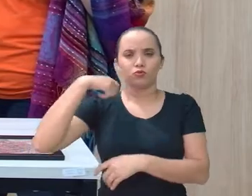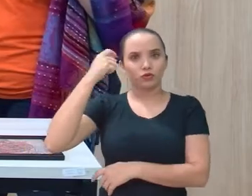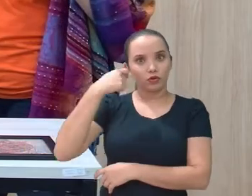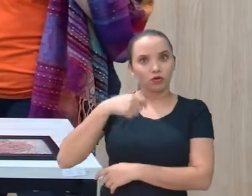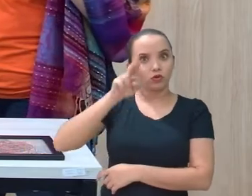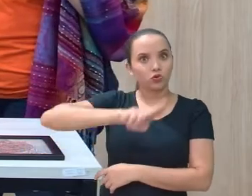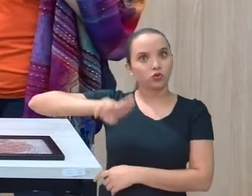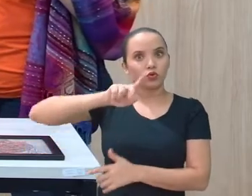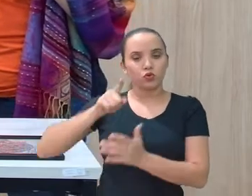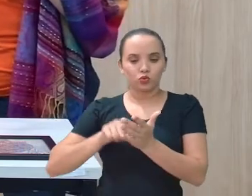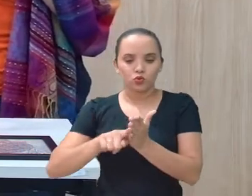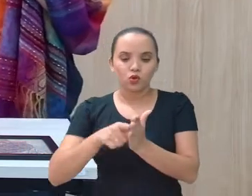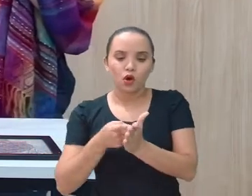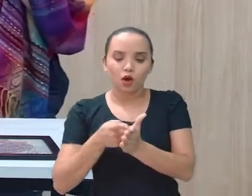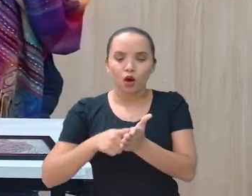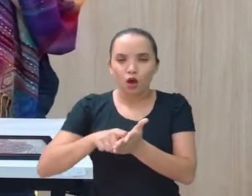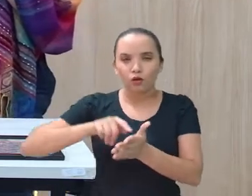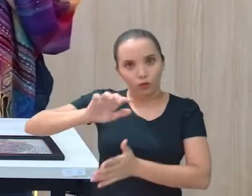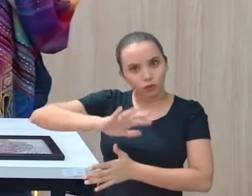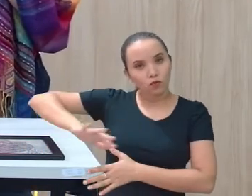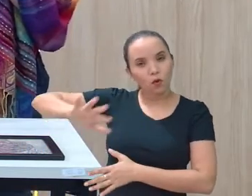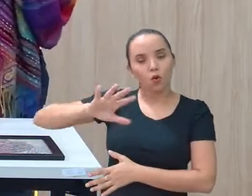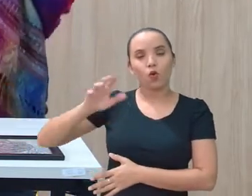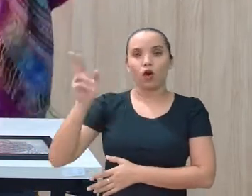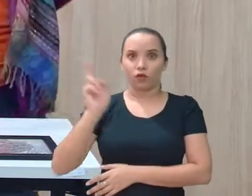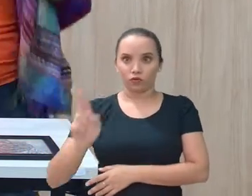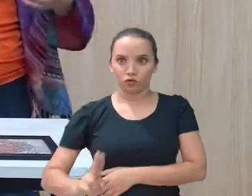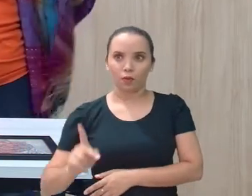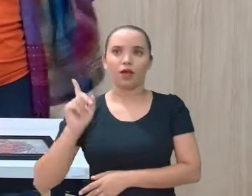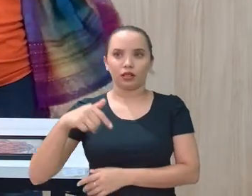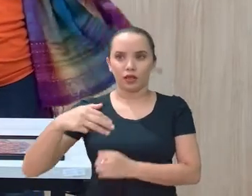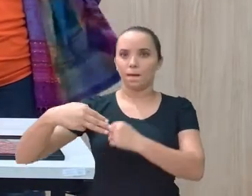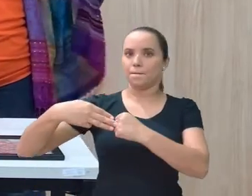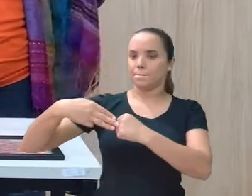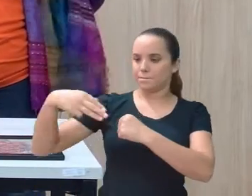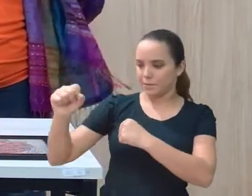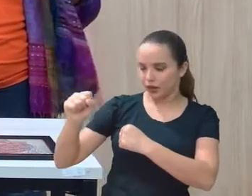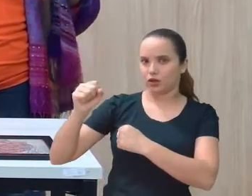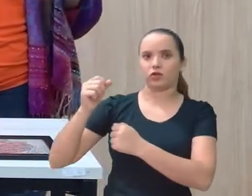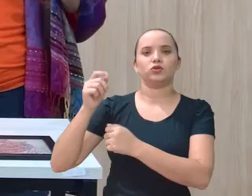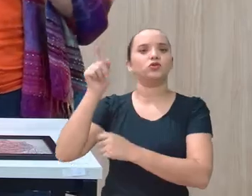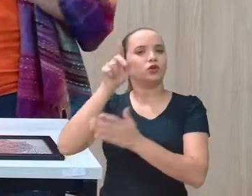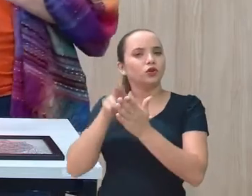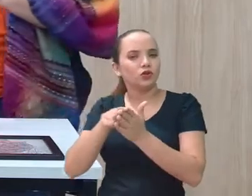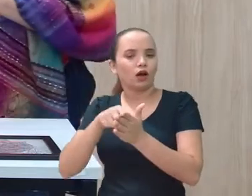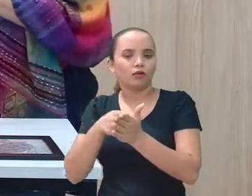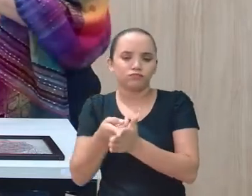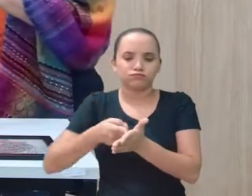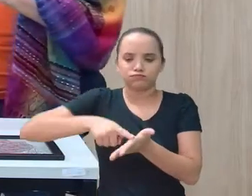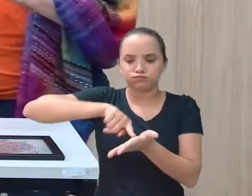a gravura no Ocidente começaram a ser chamados de mestres da gravura.